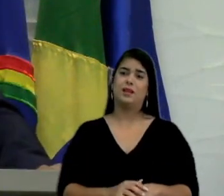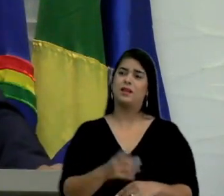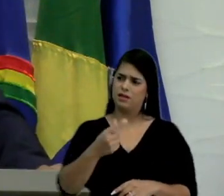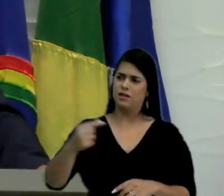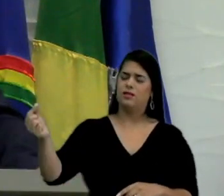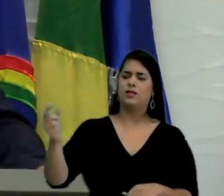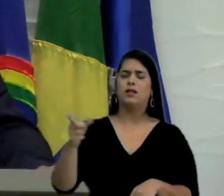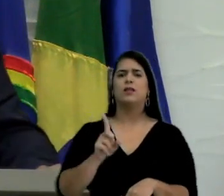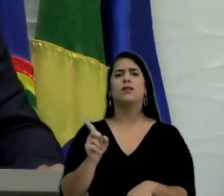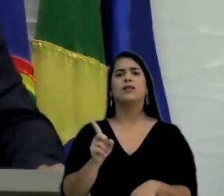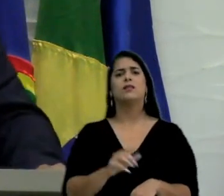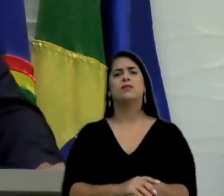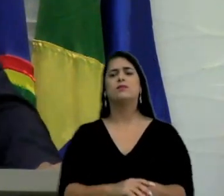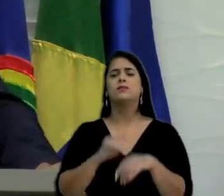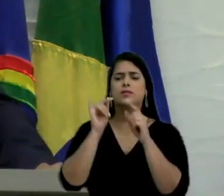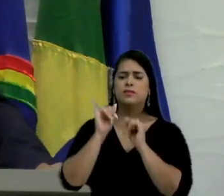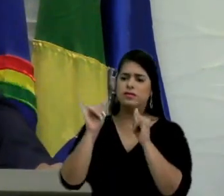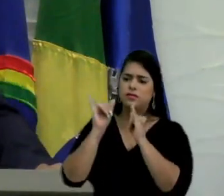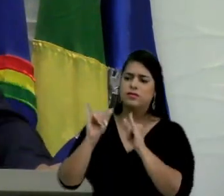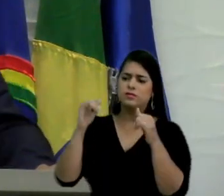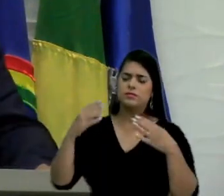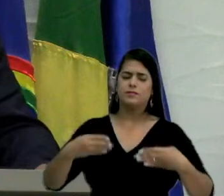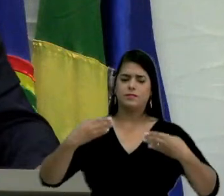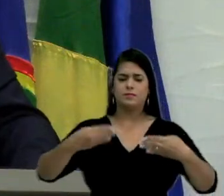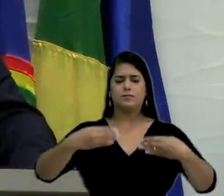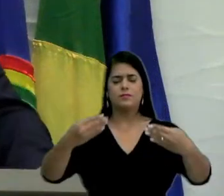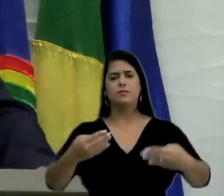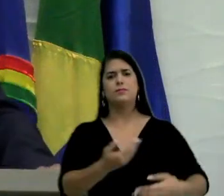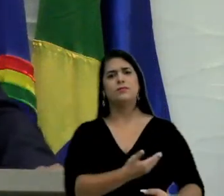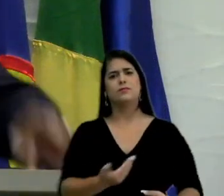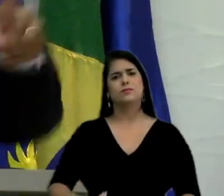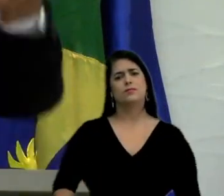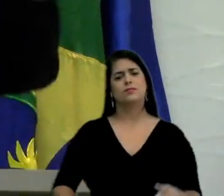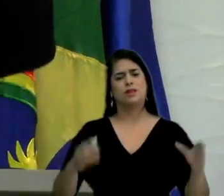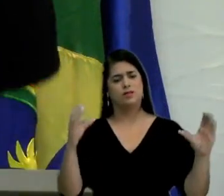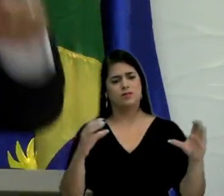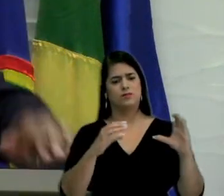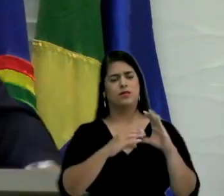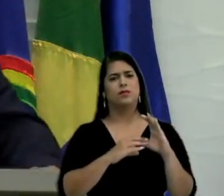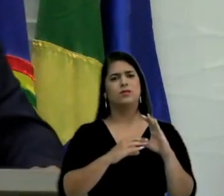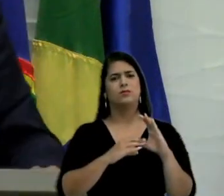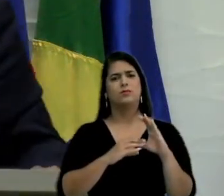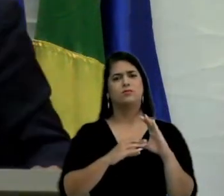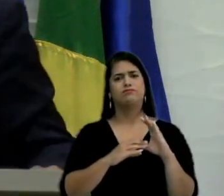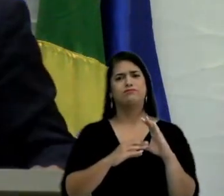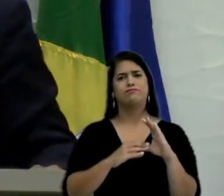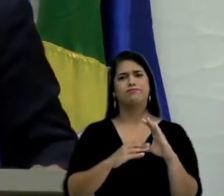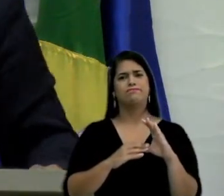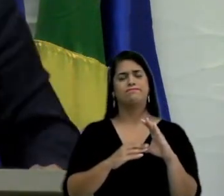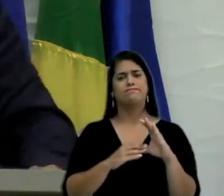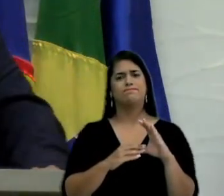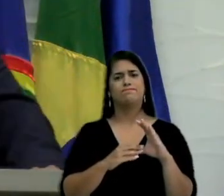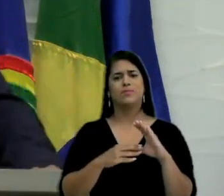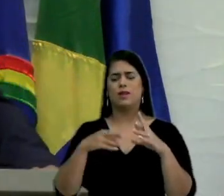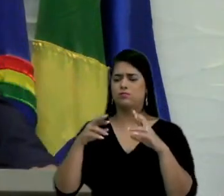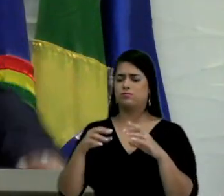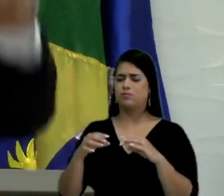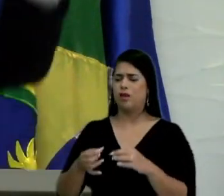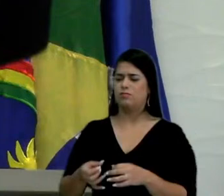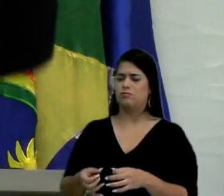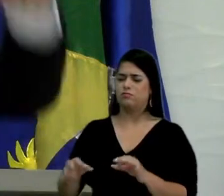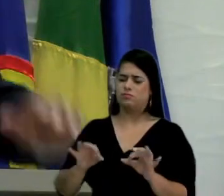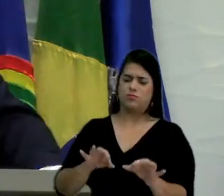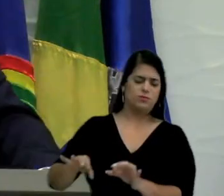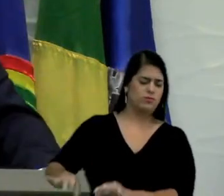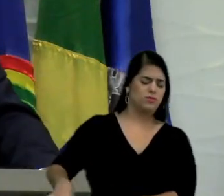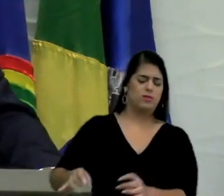lá dizer ao Ministério Público o que a Compesa faz com a população de São Beto do Una graças a Deus e é